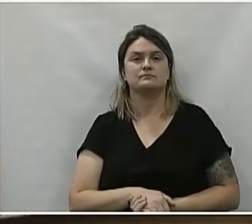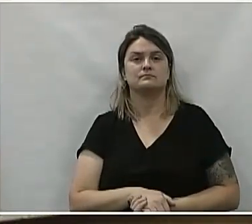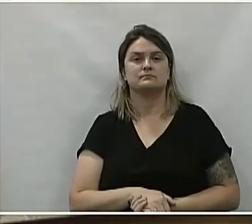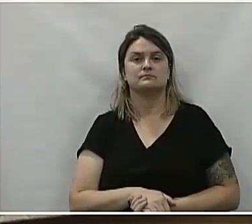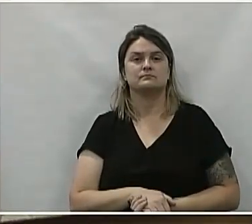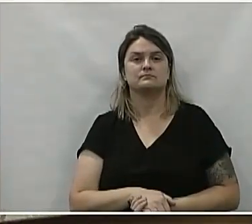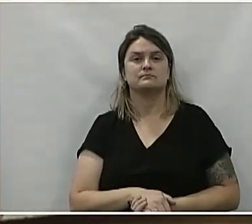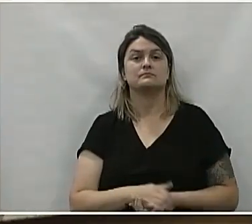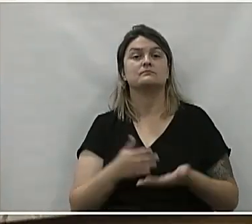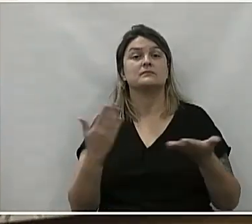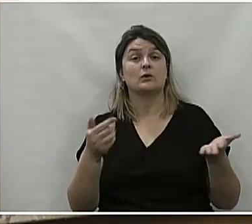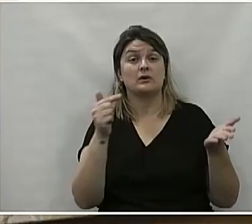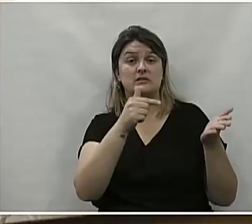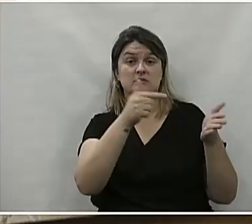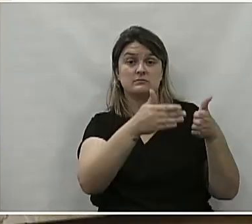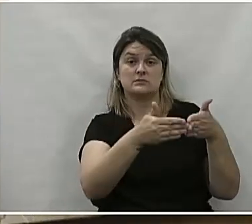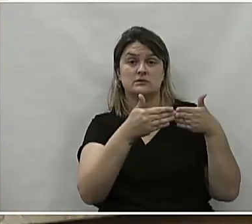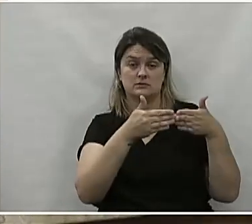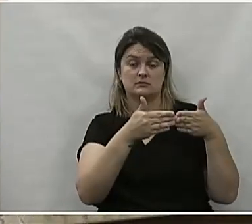Referente a esse Requerimento